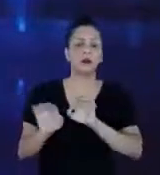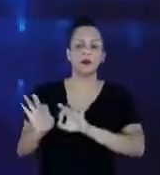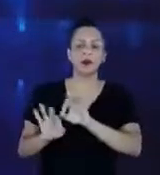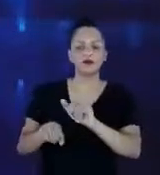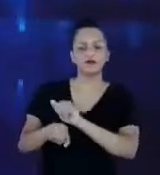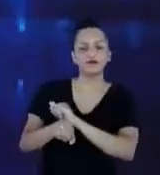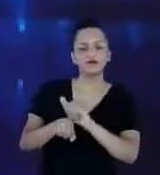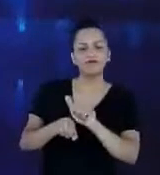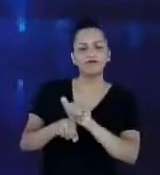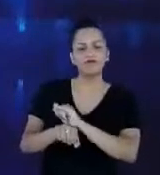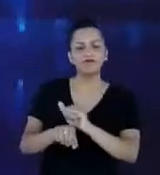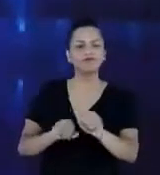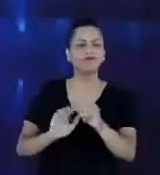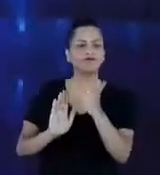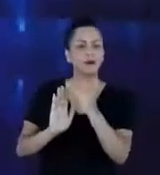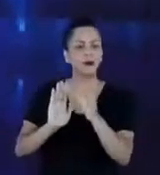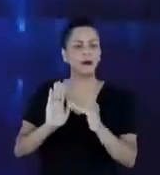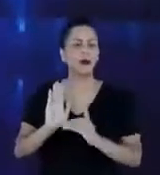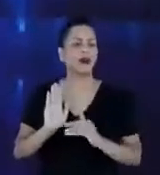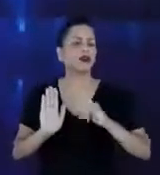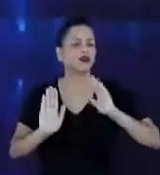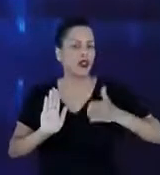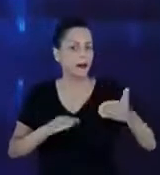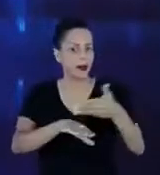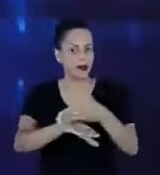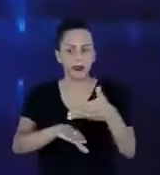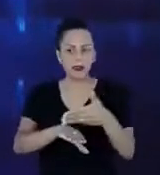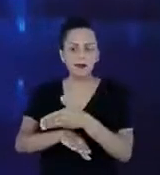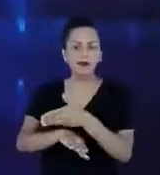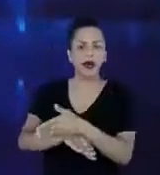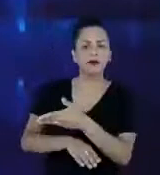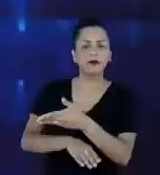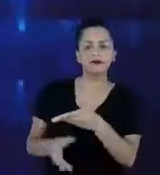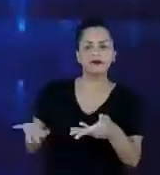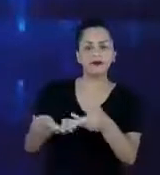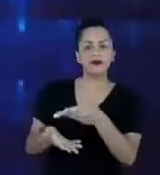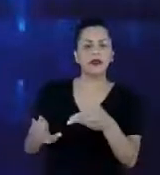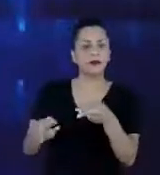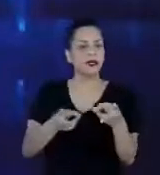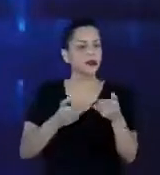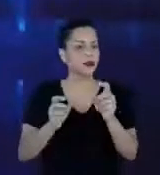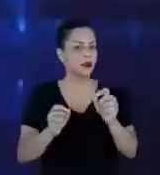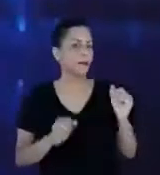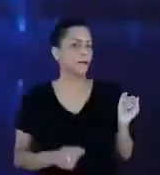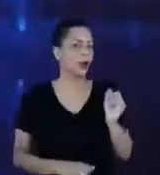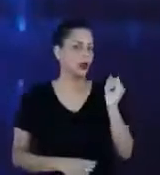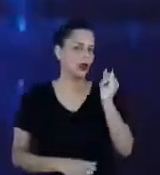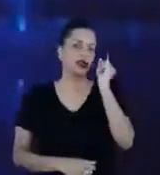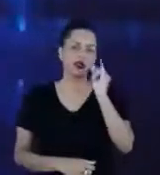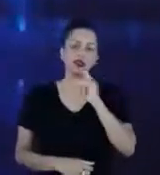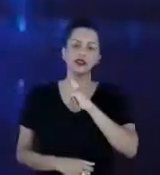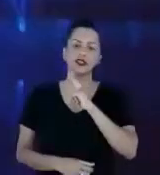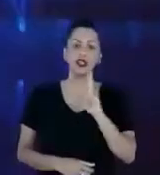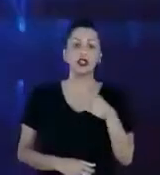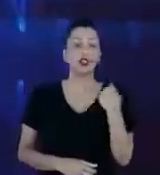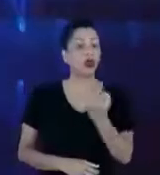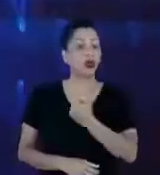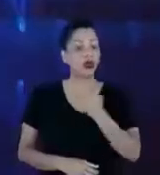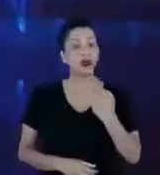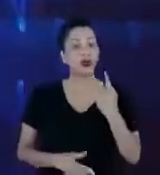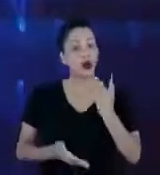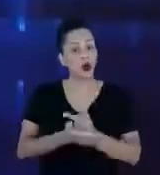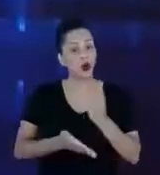estratégicos. A Abrad tem participado desse projeto e vê com muita importância que a gente possa continuar desenvolvendo